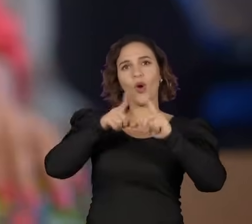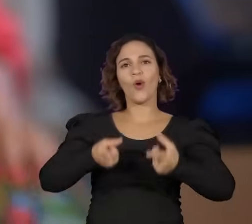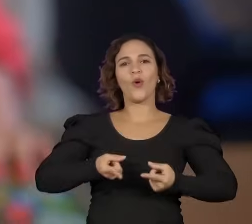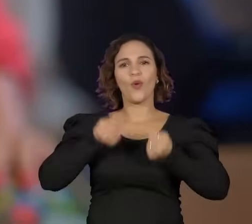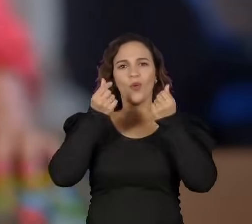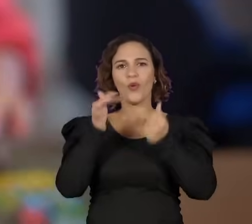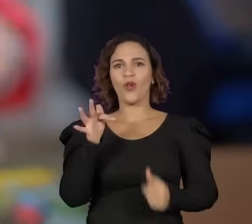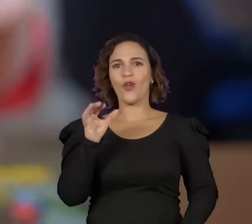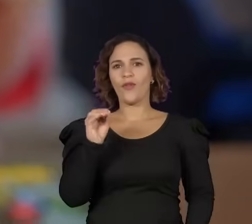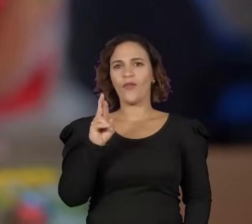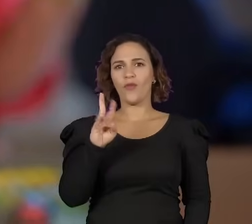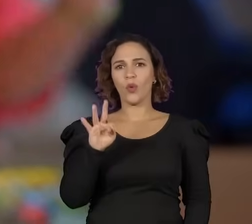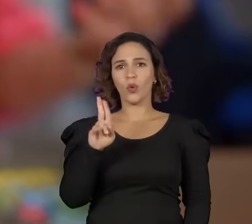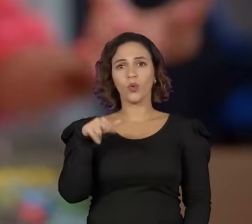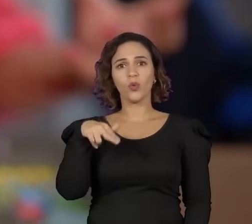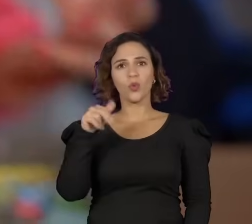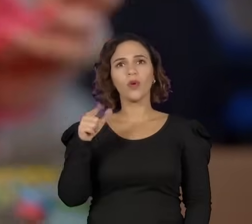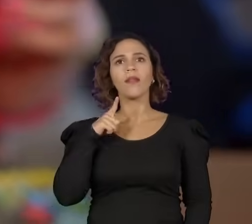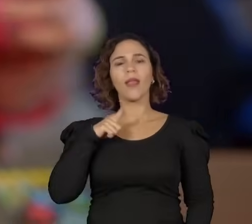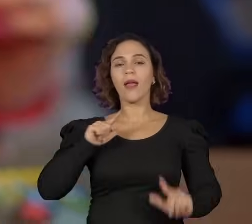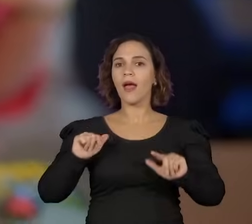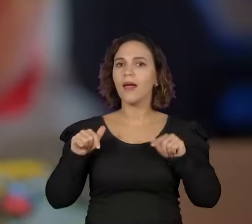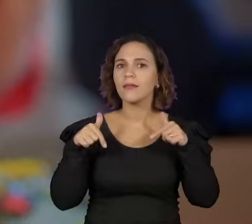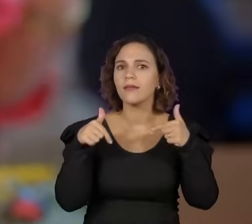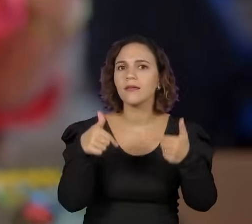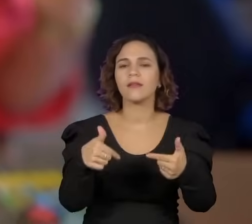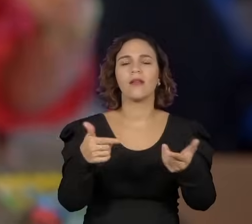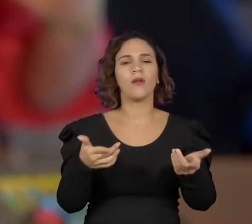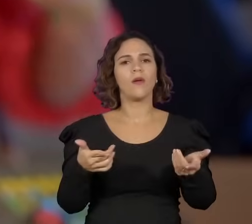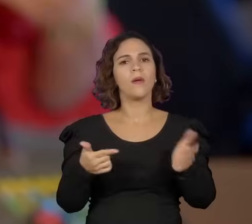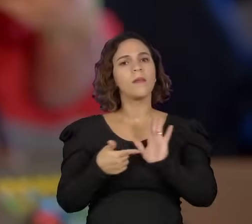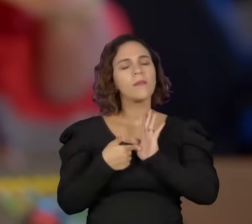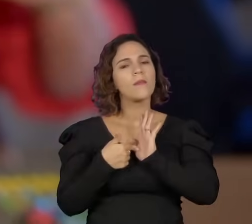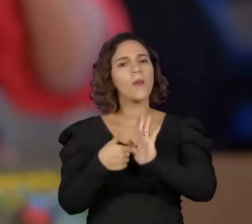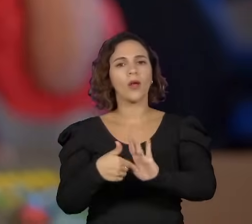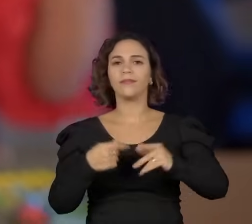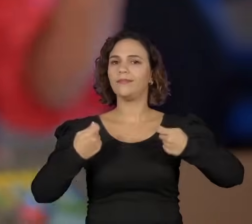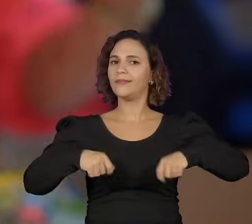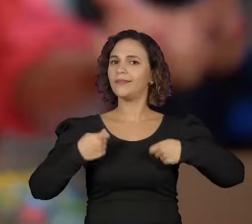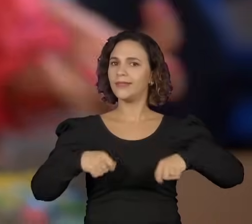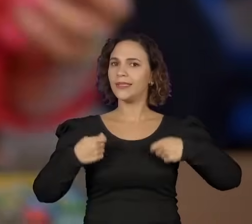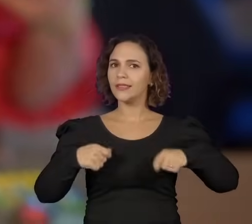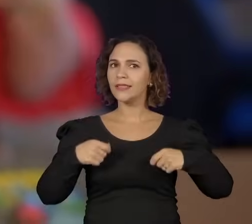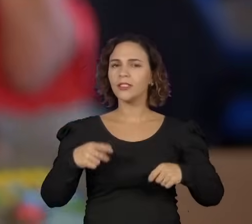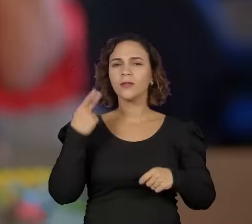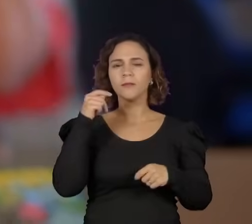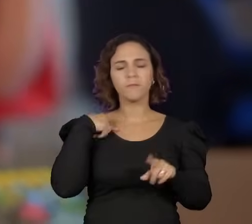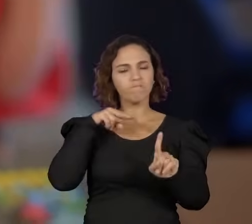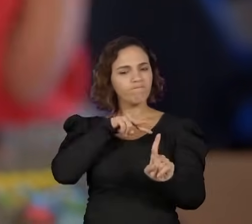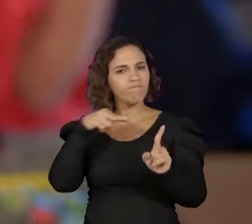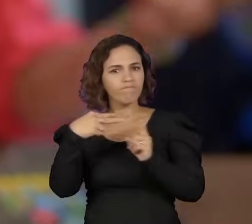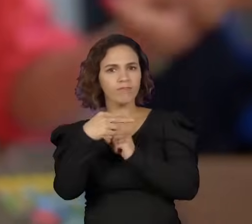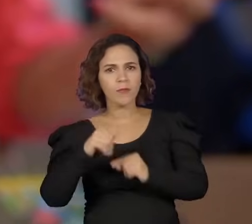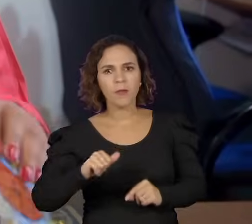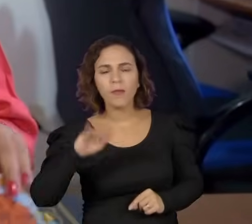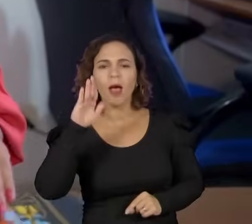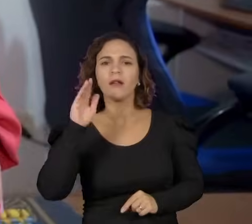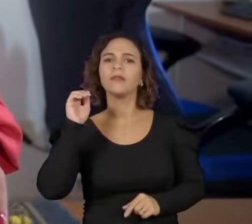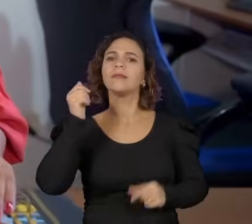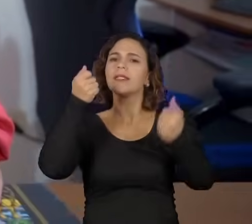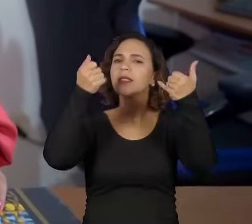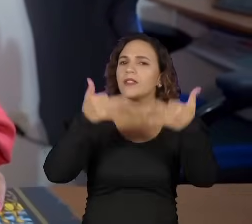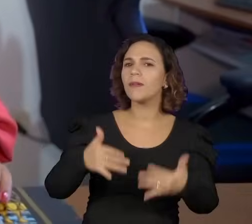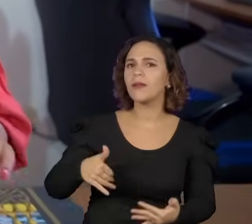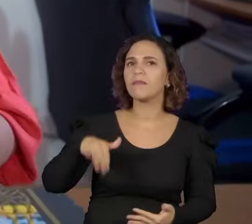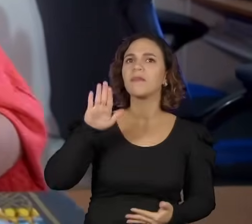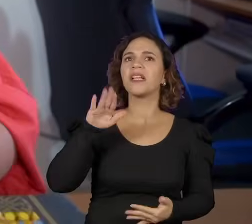um movimento, ela traz ação, ela traz a necessidade de que ele seja muito mais visto, que ele seja muito mais falado. Vida